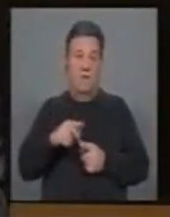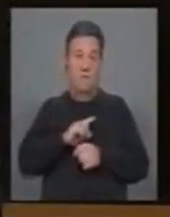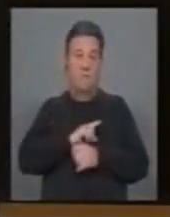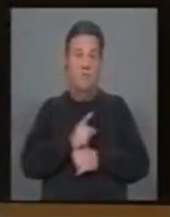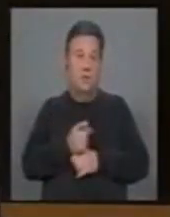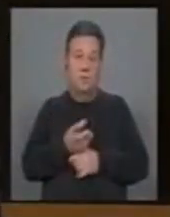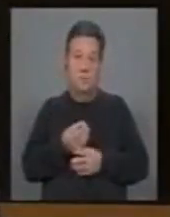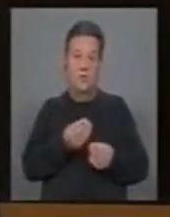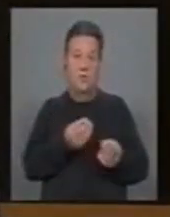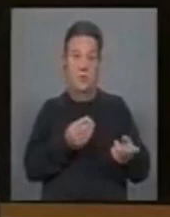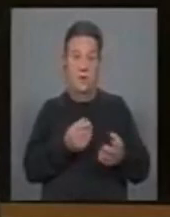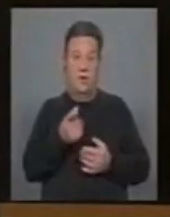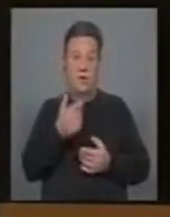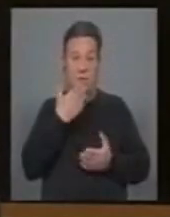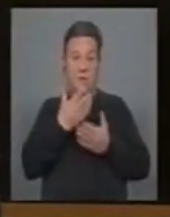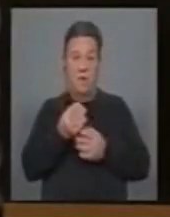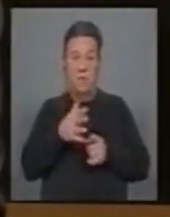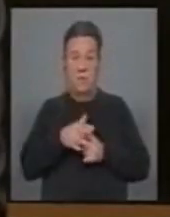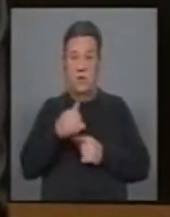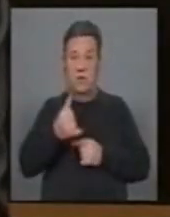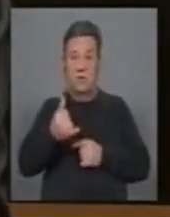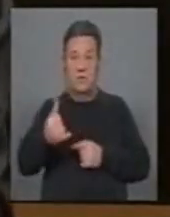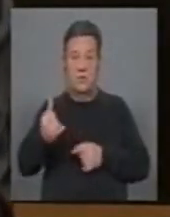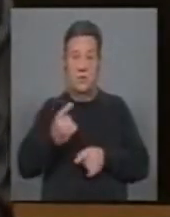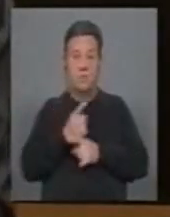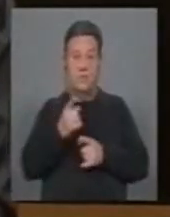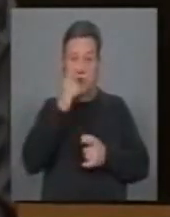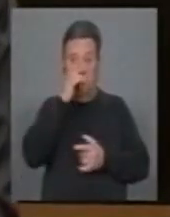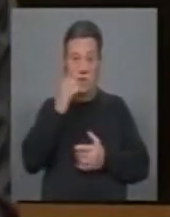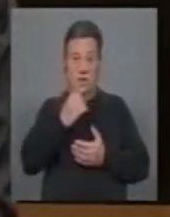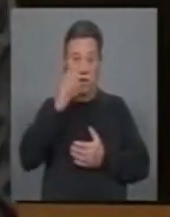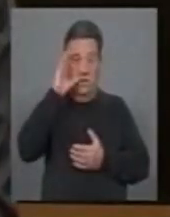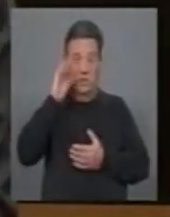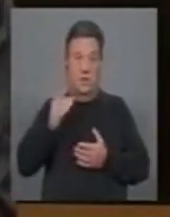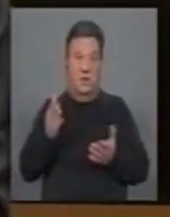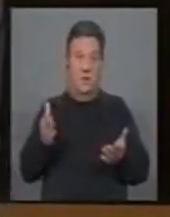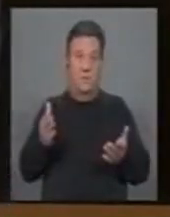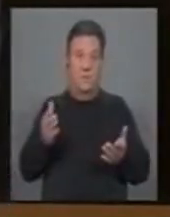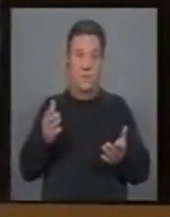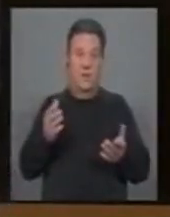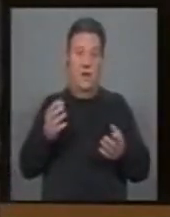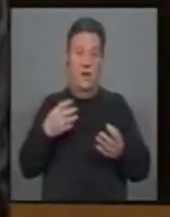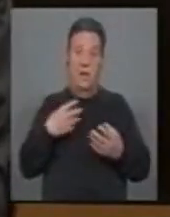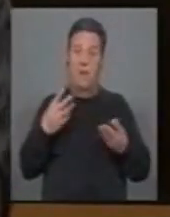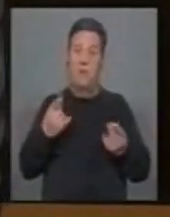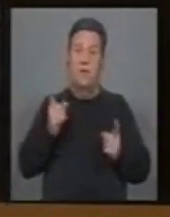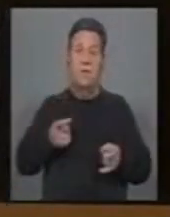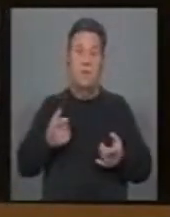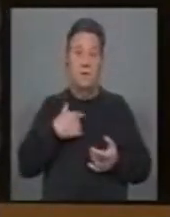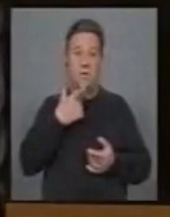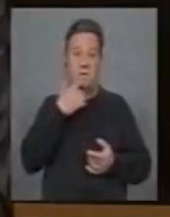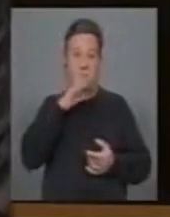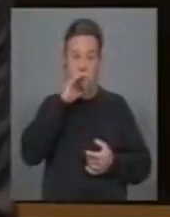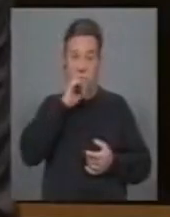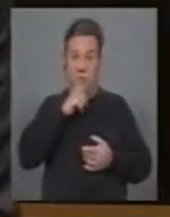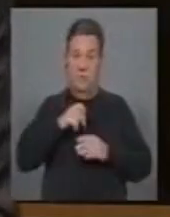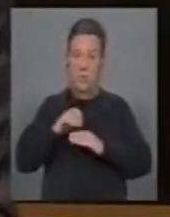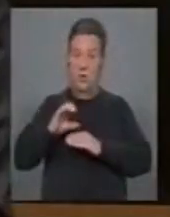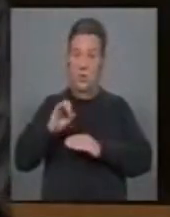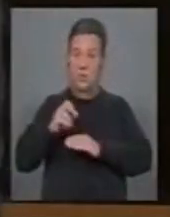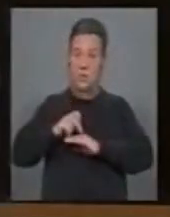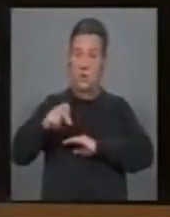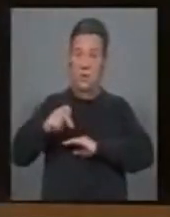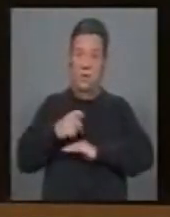muitas velocidades e isso vai ter muitas consequências porque ninguém sabe as plantações não sabem podemos citar conceitos não